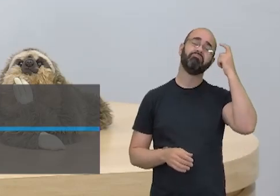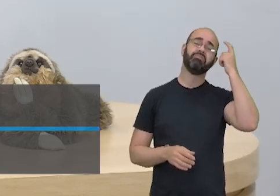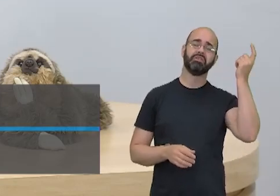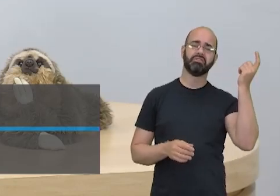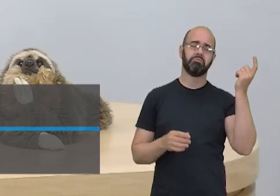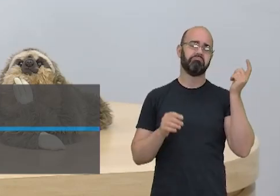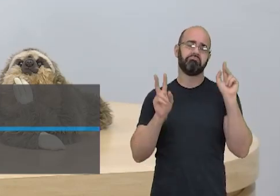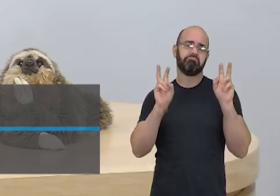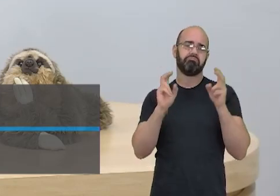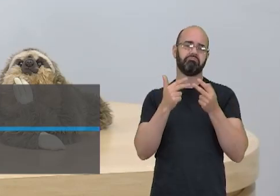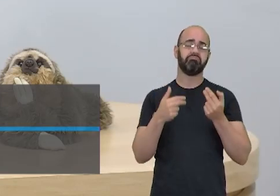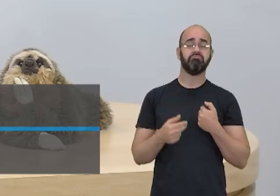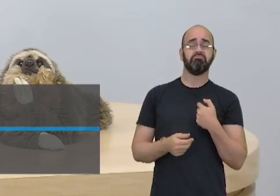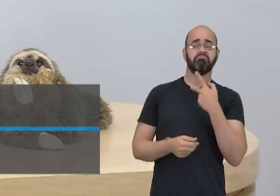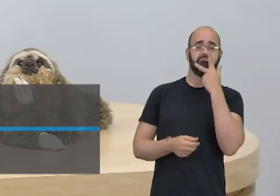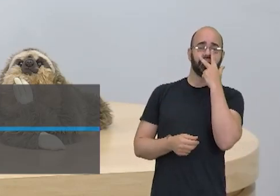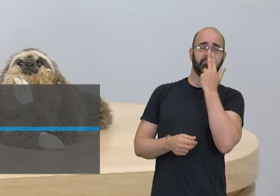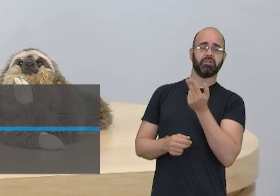determinado assunto.